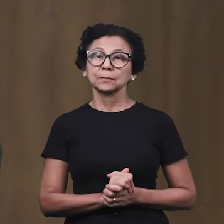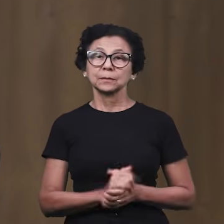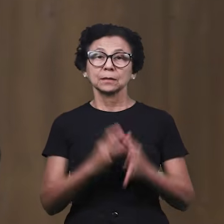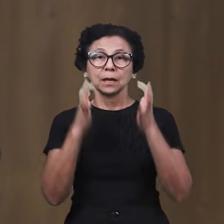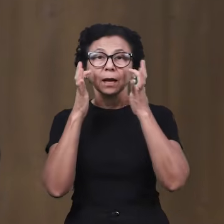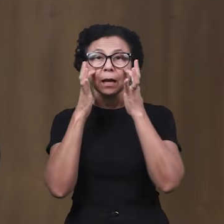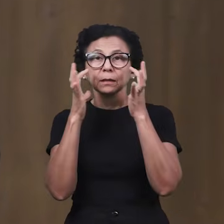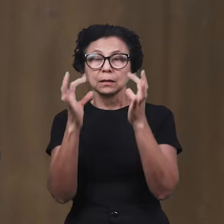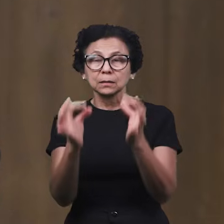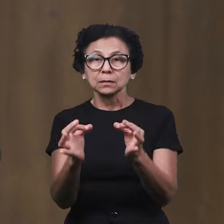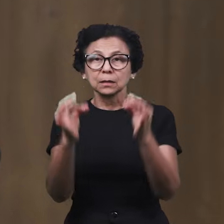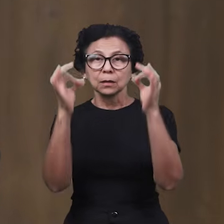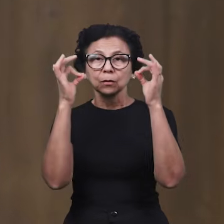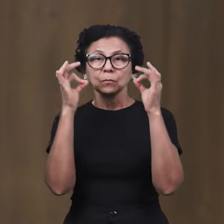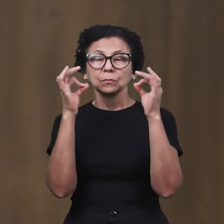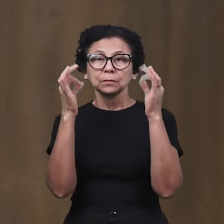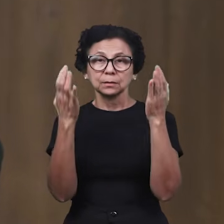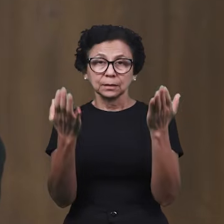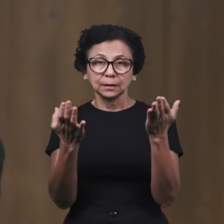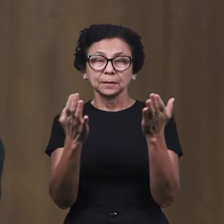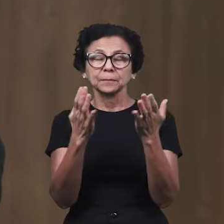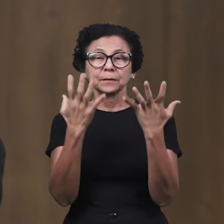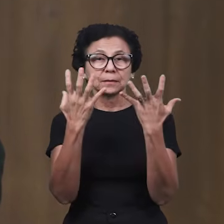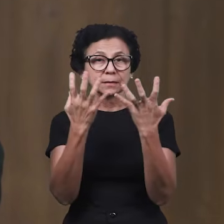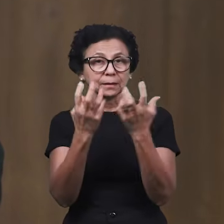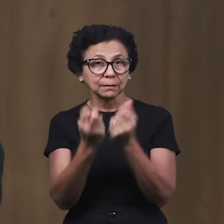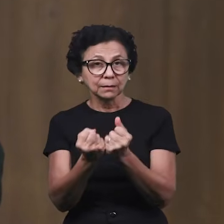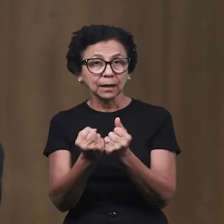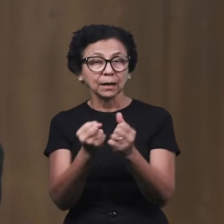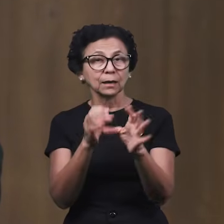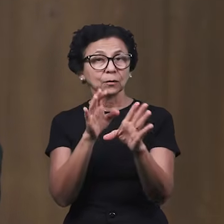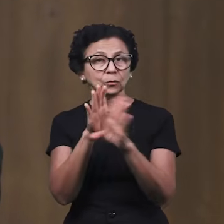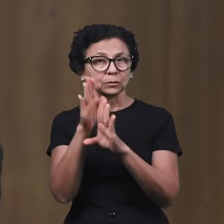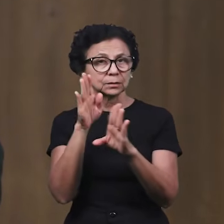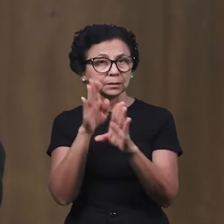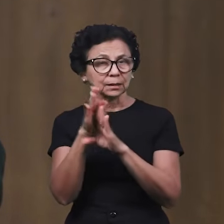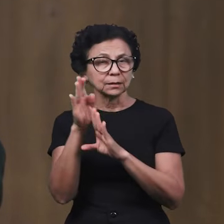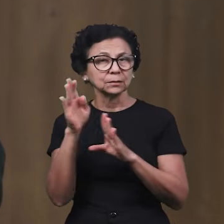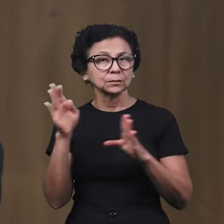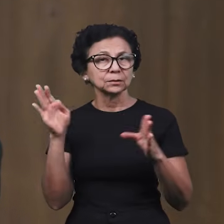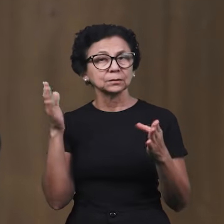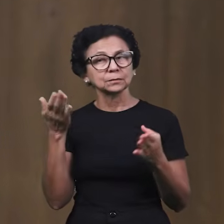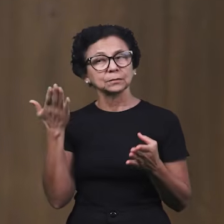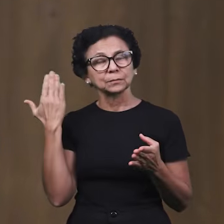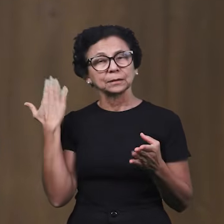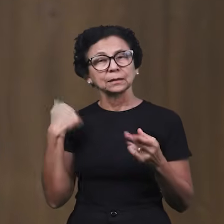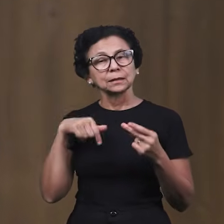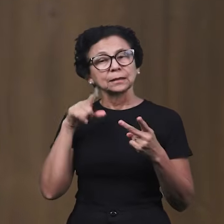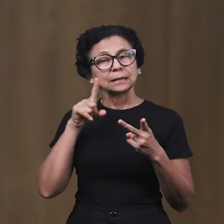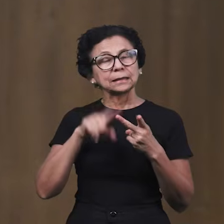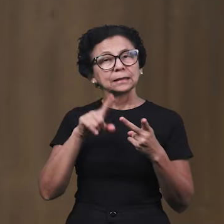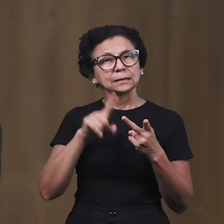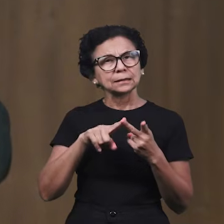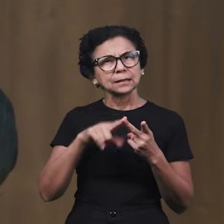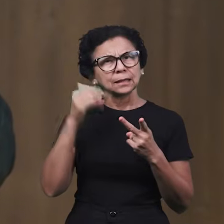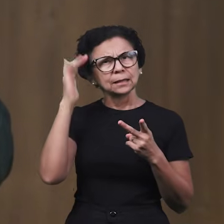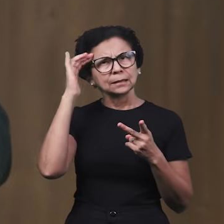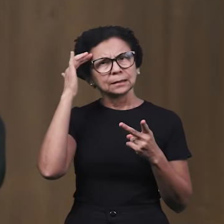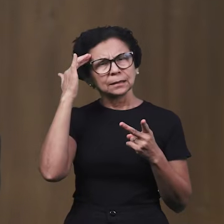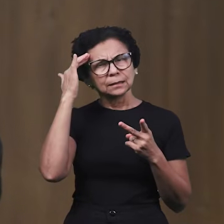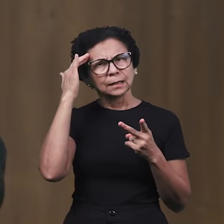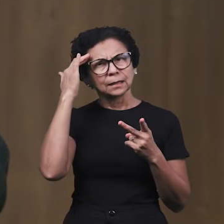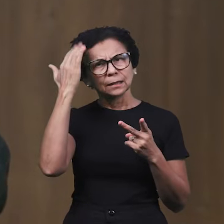ouvir. Então, no primeiro episódio nós falamos de ouvir os conselhos e neste episódio